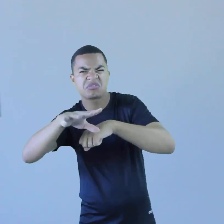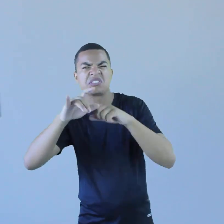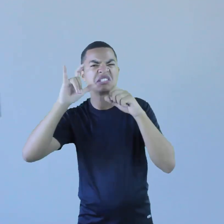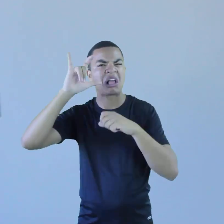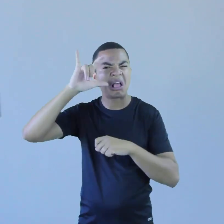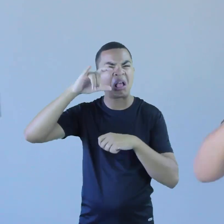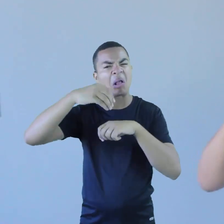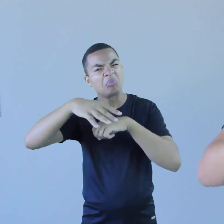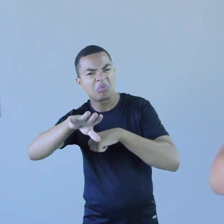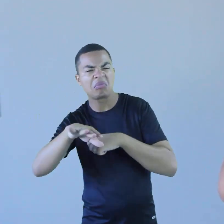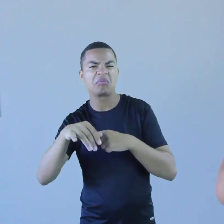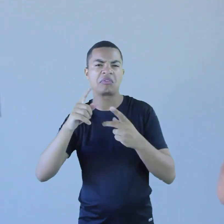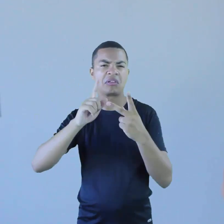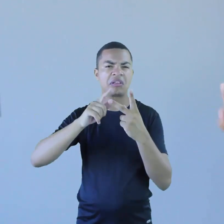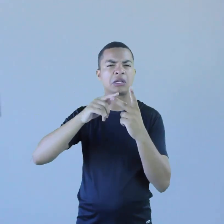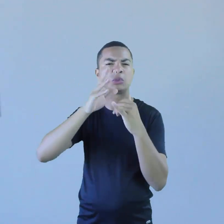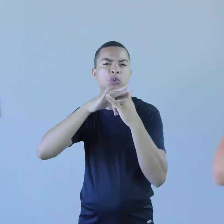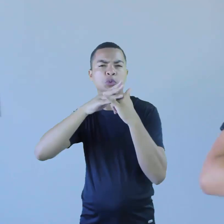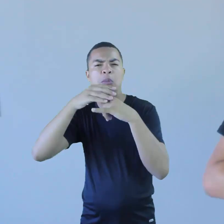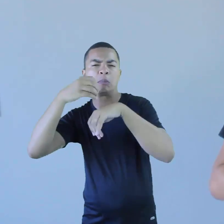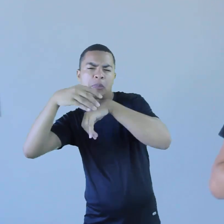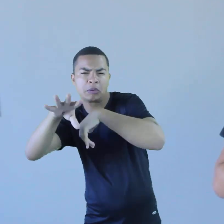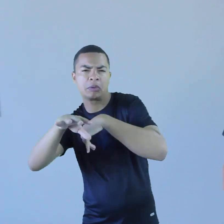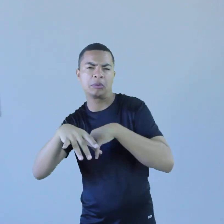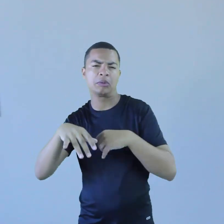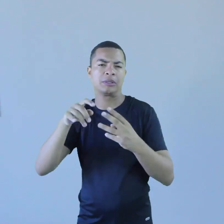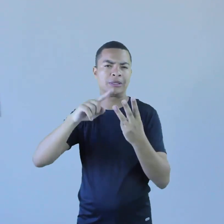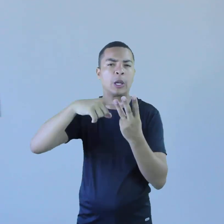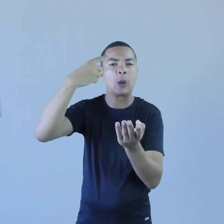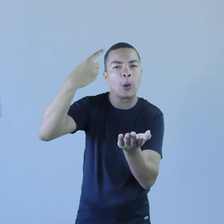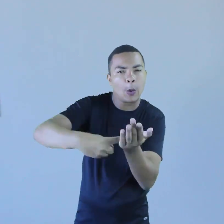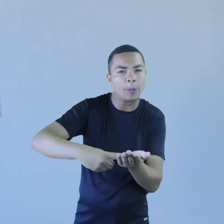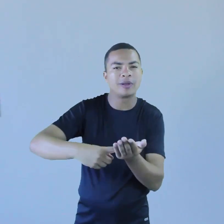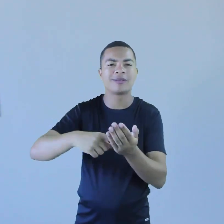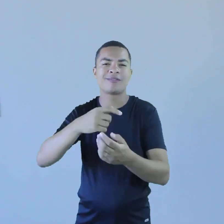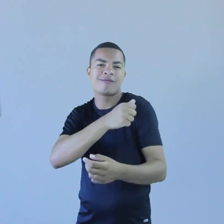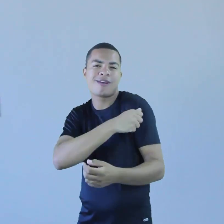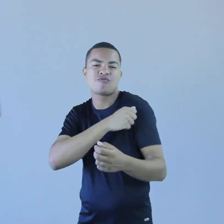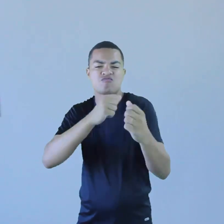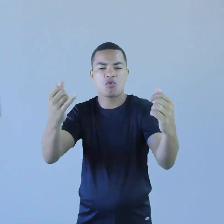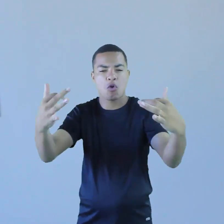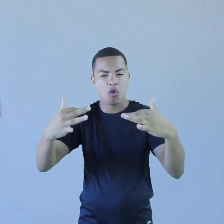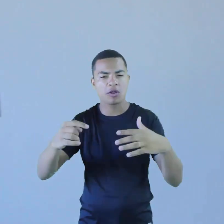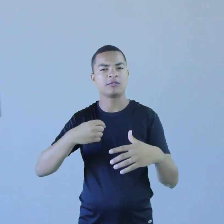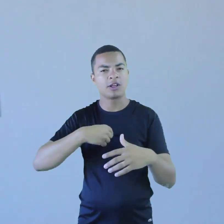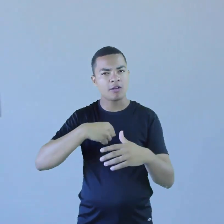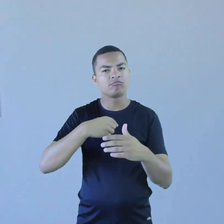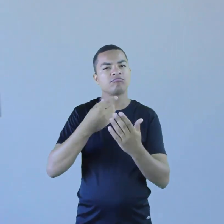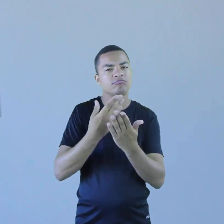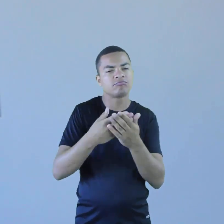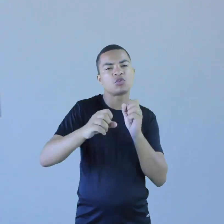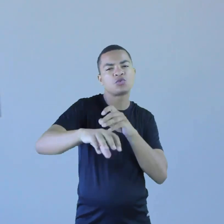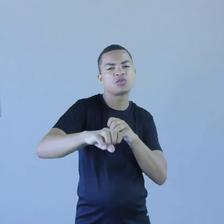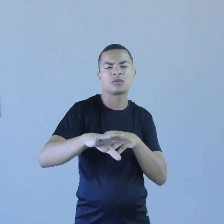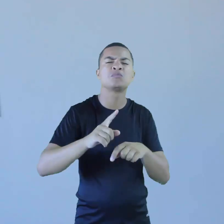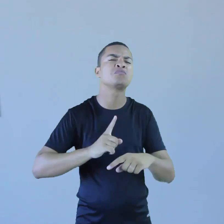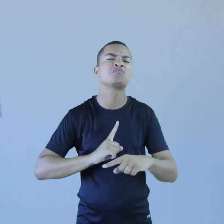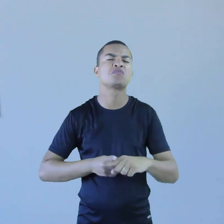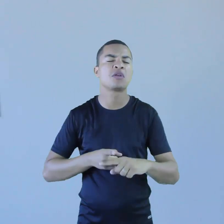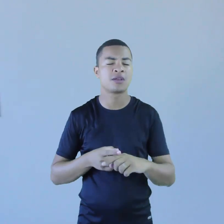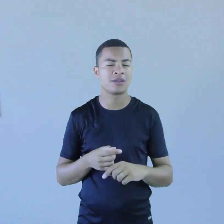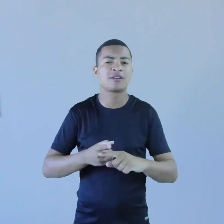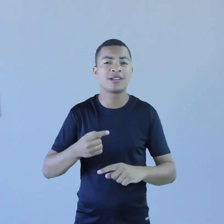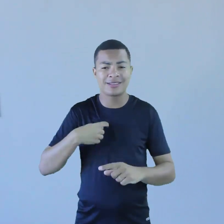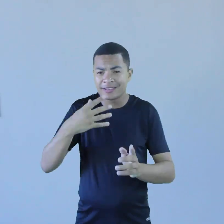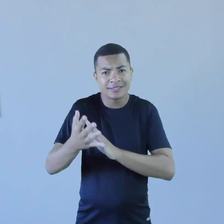que eu realizo encontros como esse e por que eu faço vídeos no YouTube. Eu faço tudo isso porque eu gosto muito